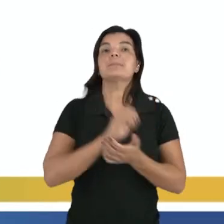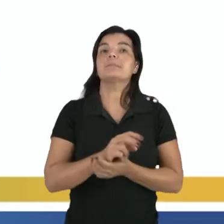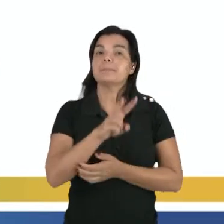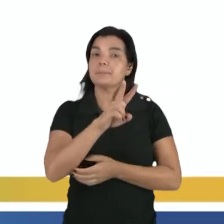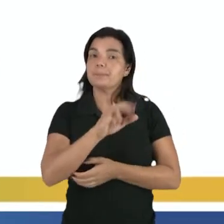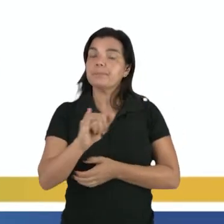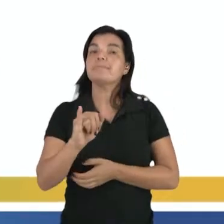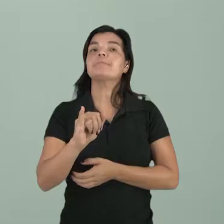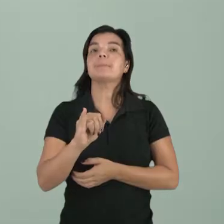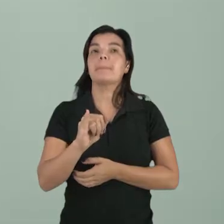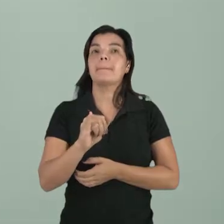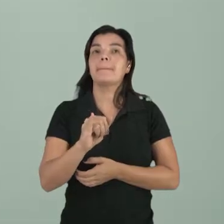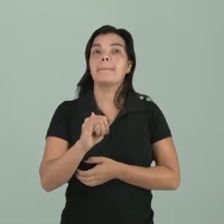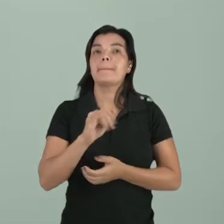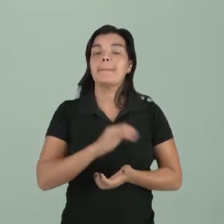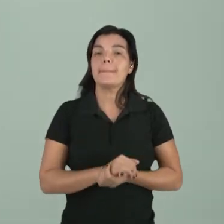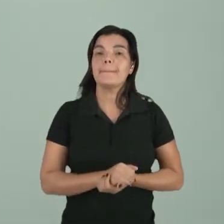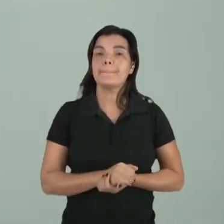atenção, você vai